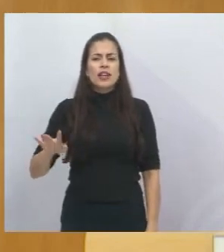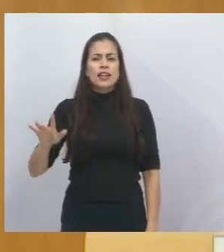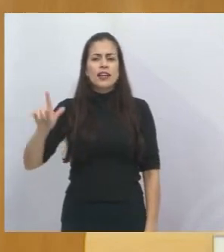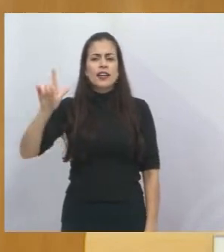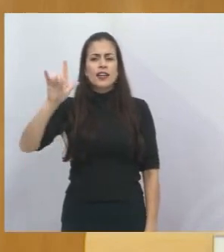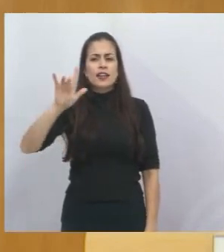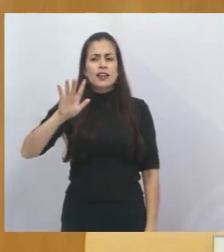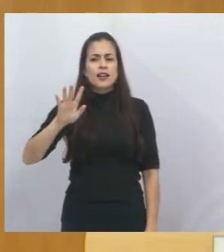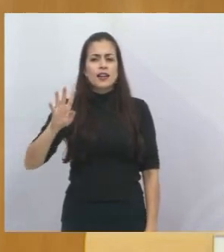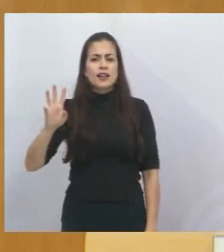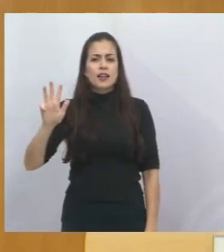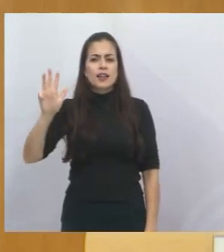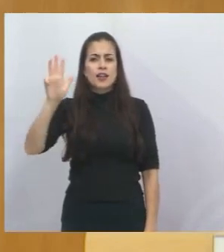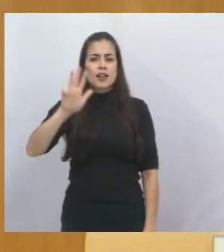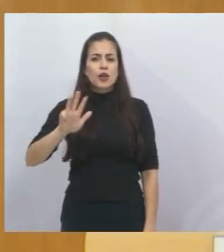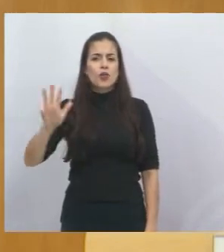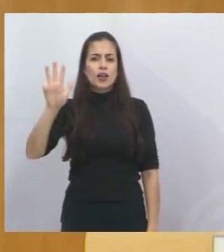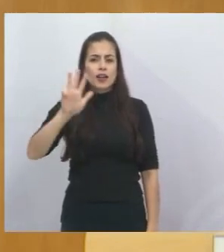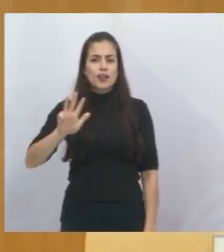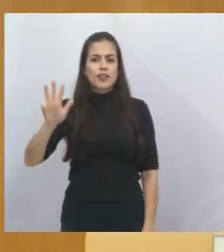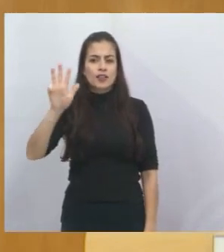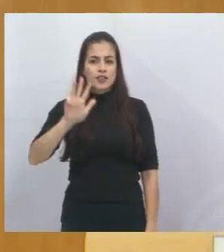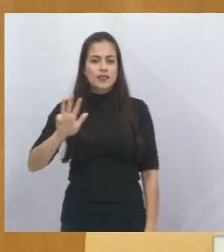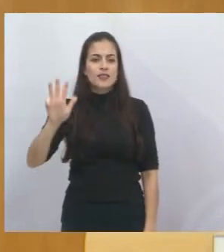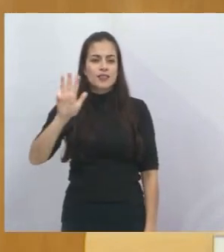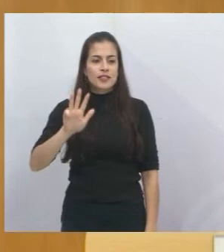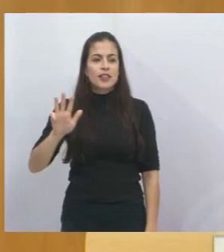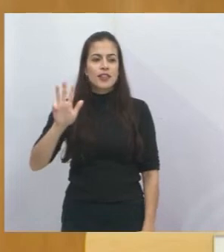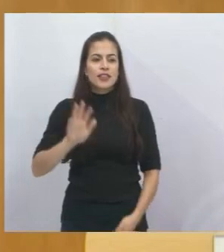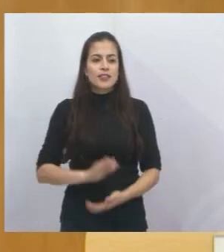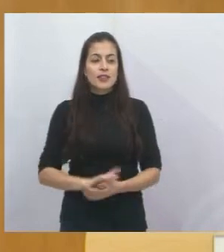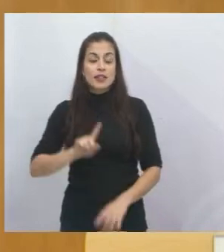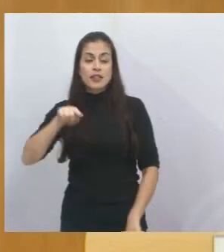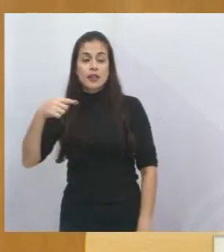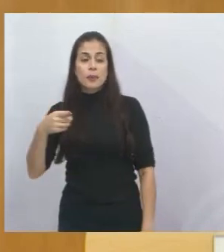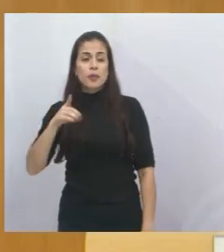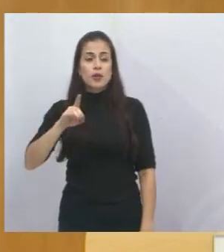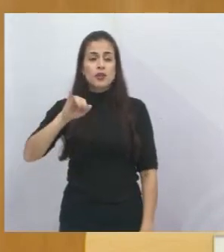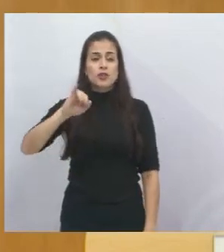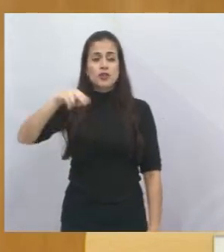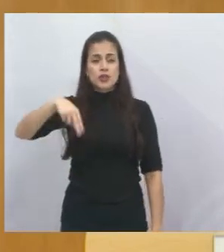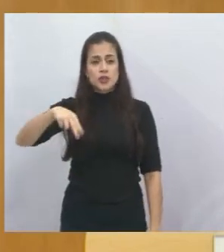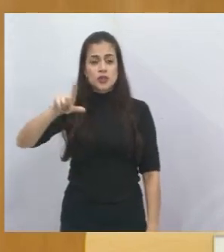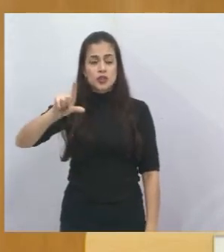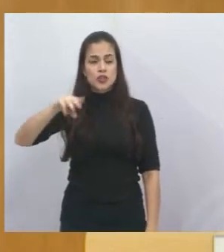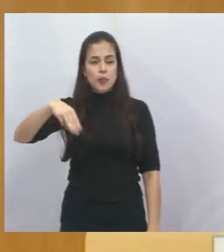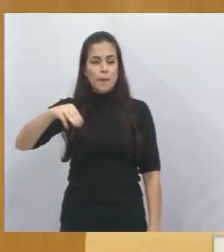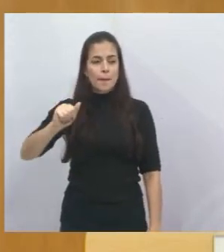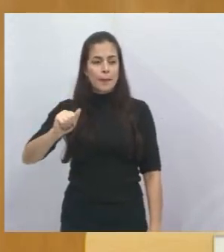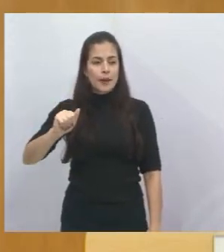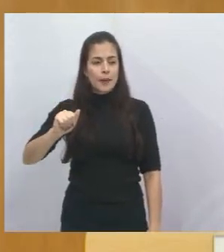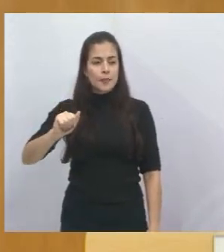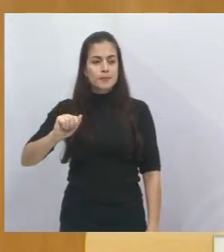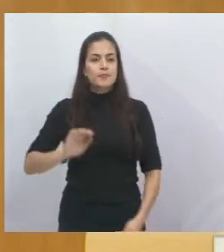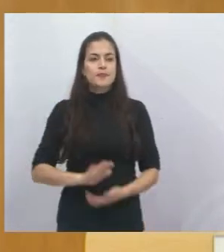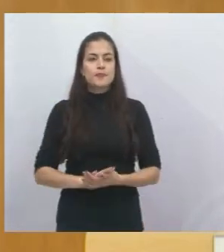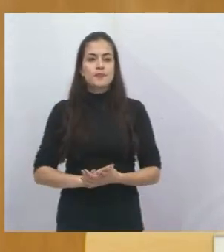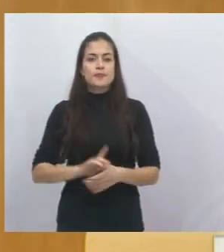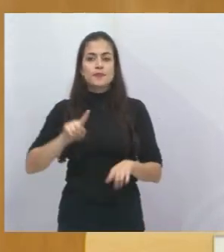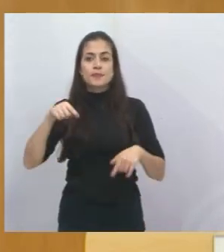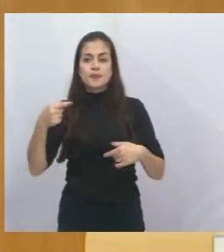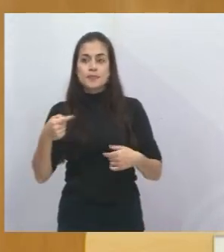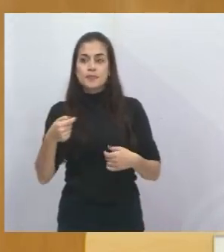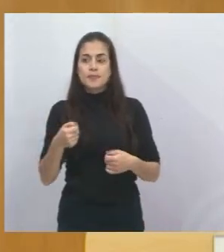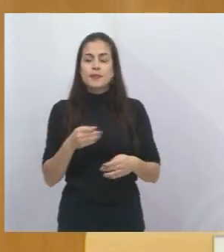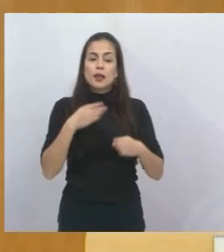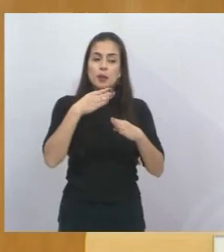do Lula, Dilma Rousseff. Depois da Dilma Rousseff, olha só, aprovaram